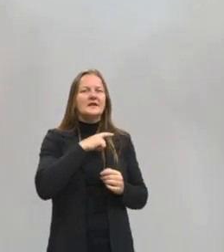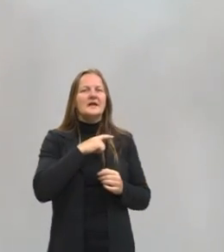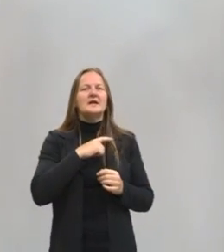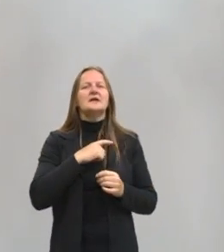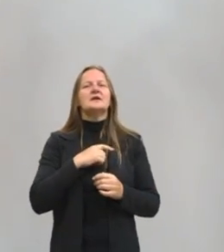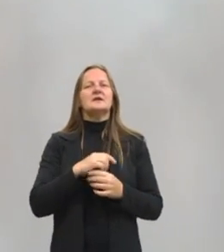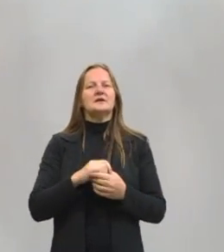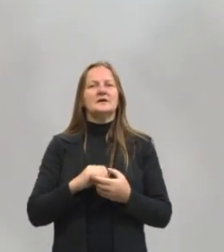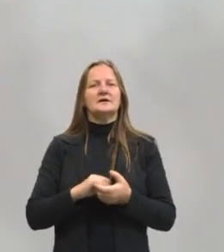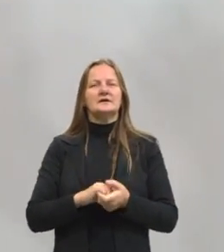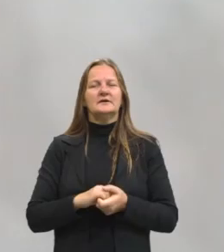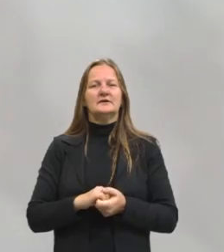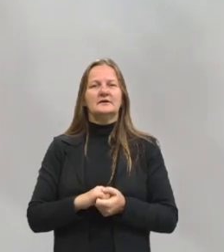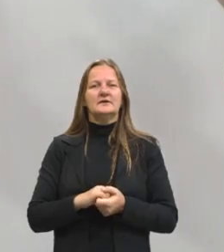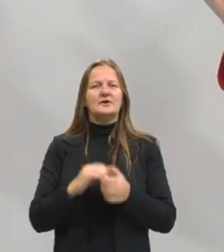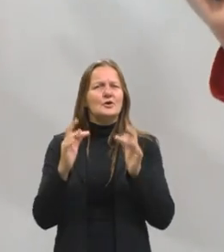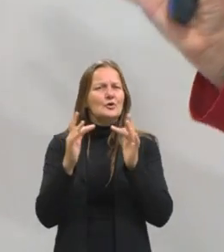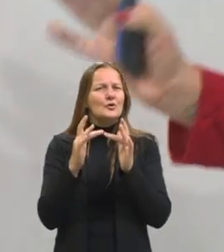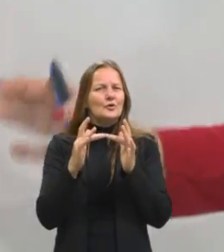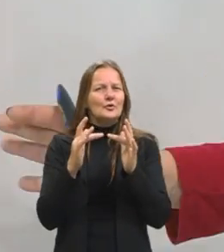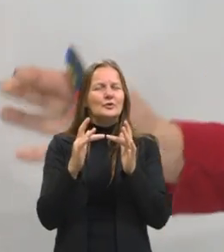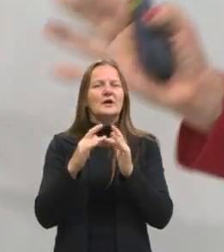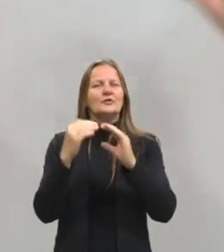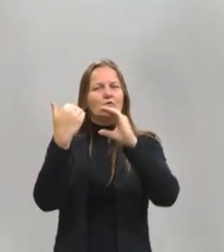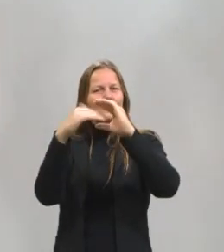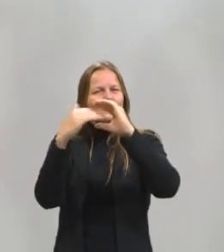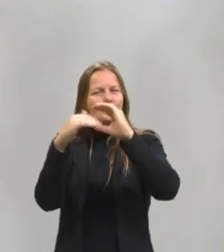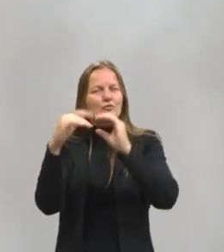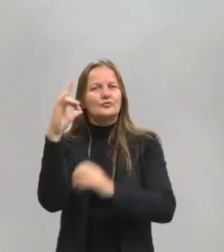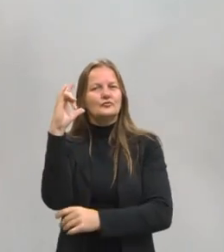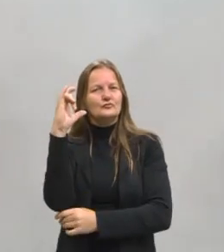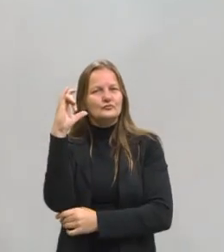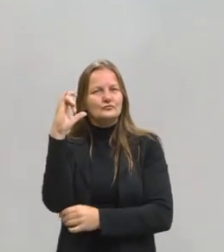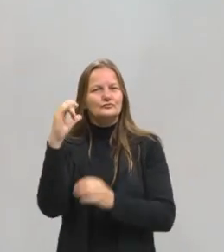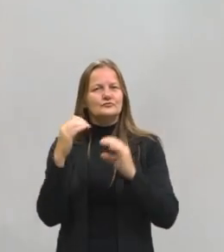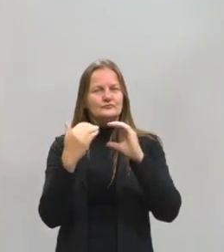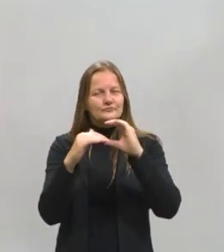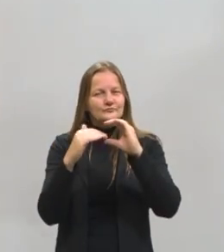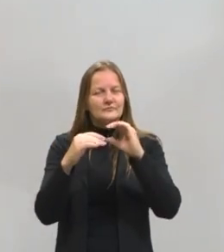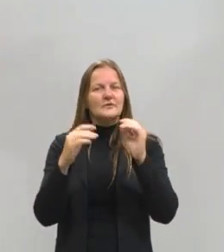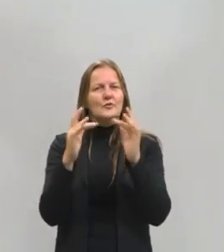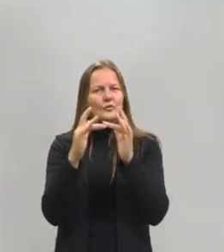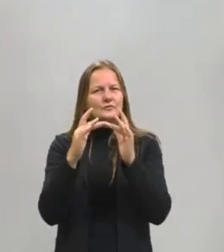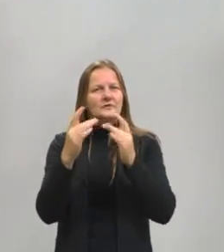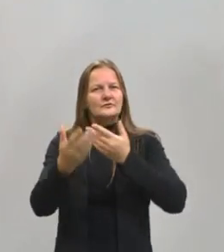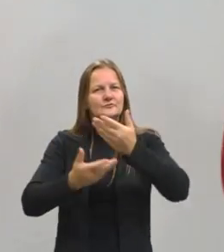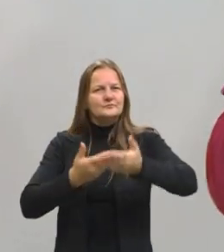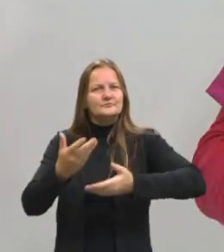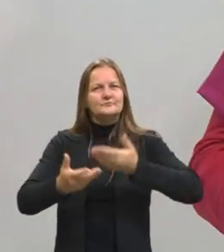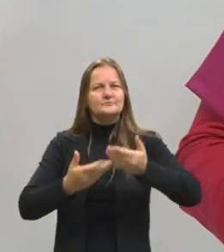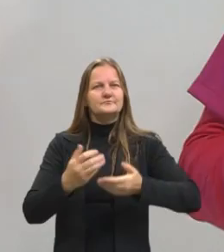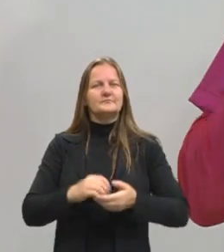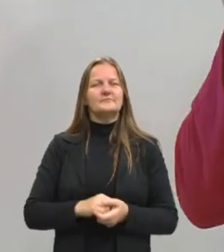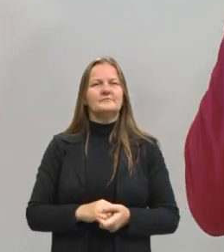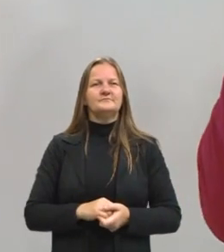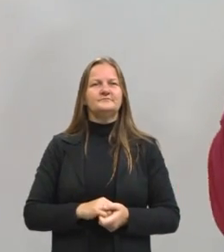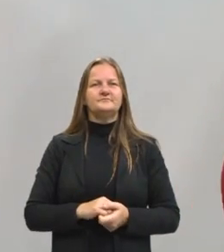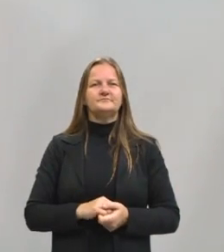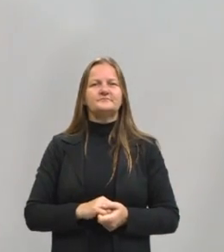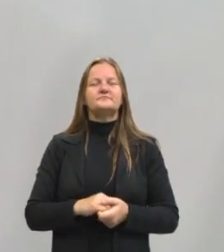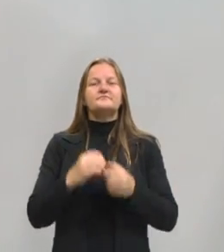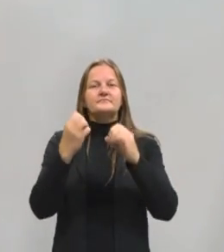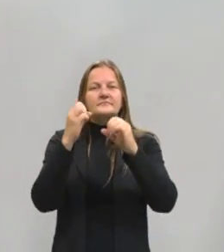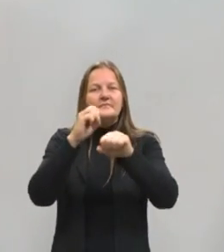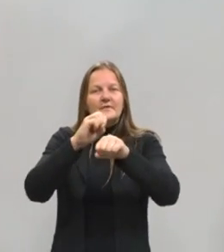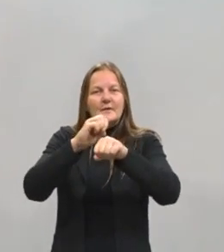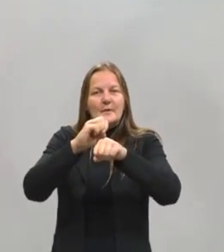têm ali o meu e-mail educar. Peço que vocês entrem em contato comigo, que vocês mandem mensagem, me